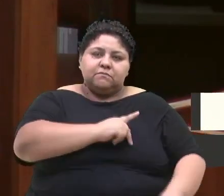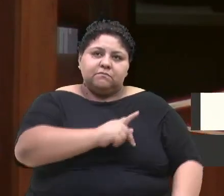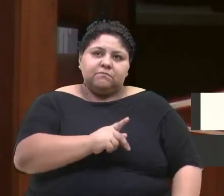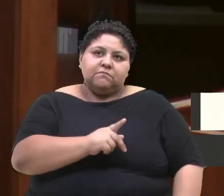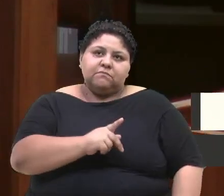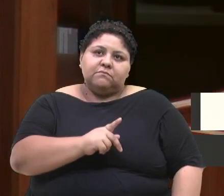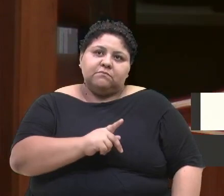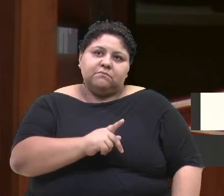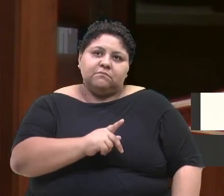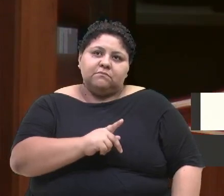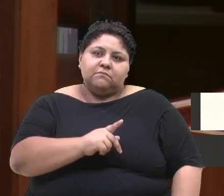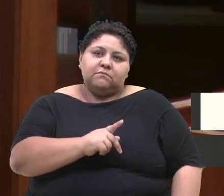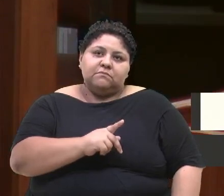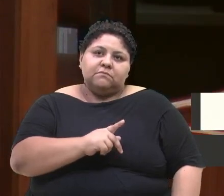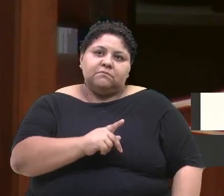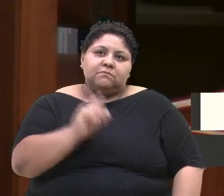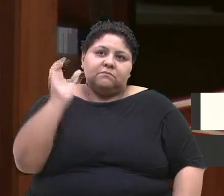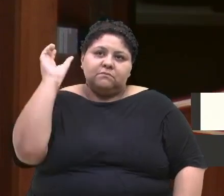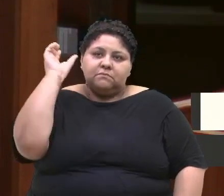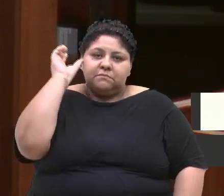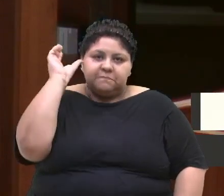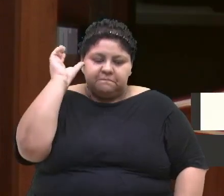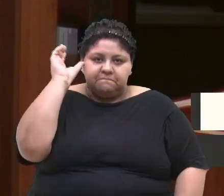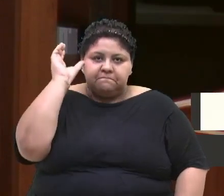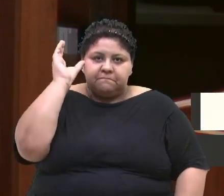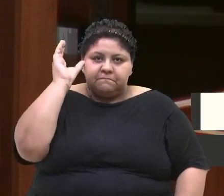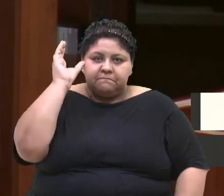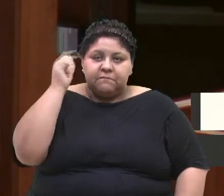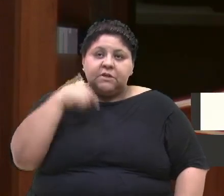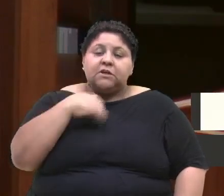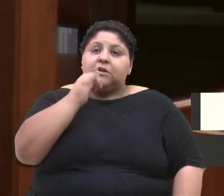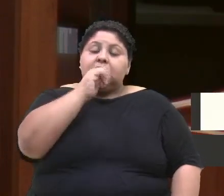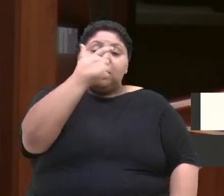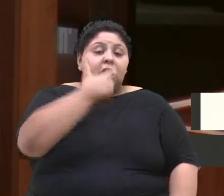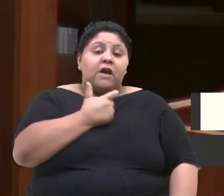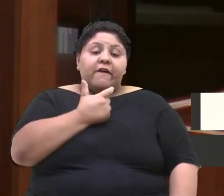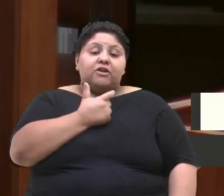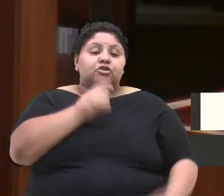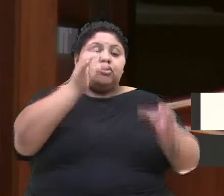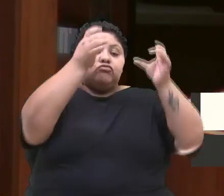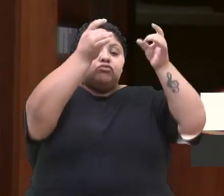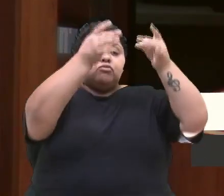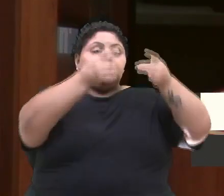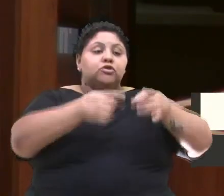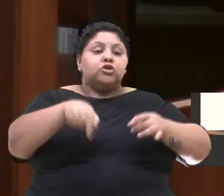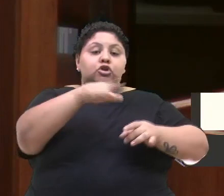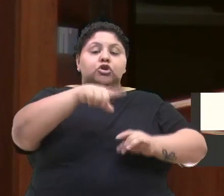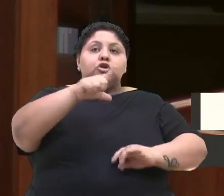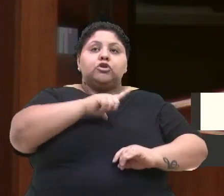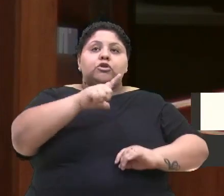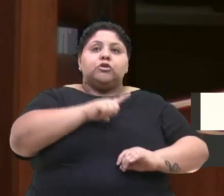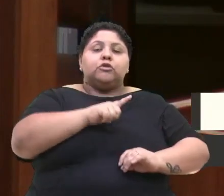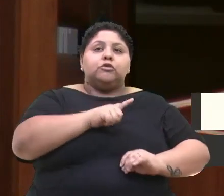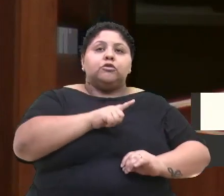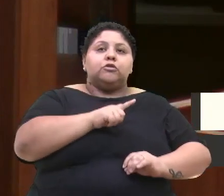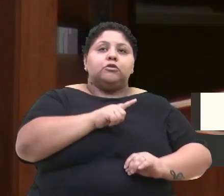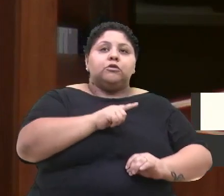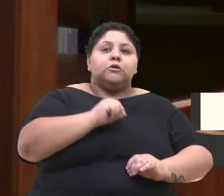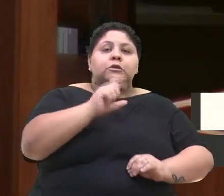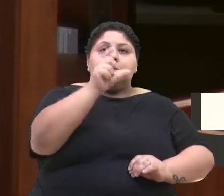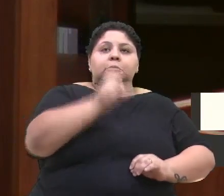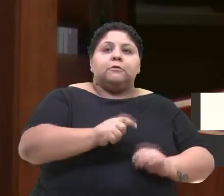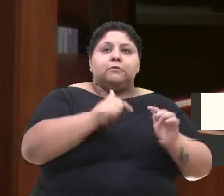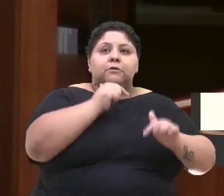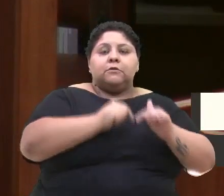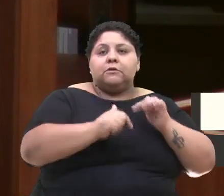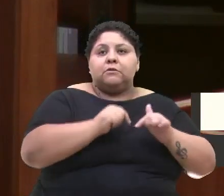presidente em exercício, o vereador Cadori. Eu, por exemplo, acho que não se justifica nós termos cargos comissionados para